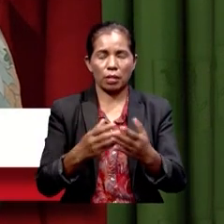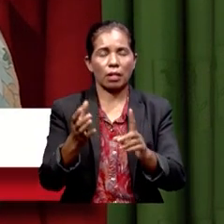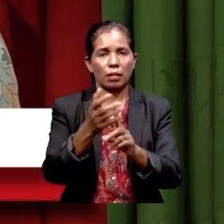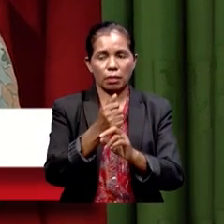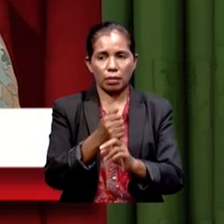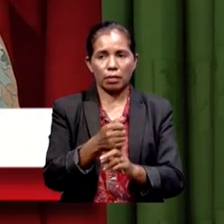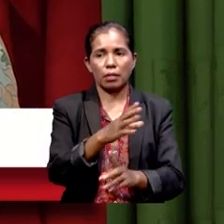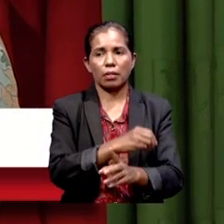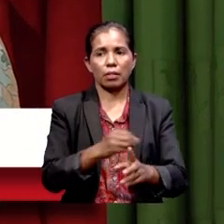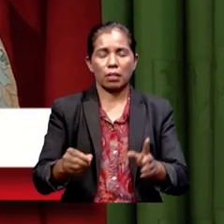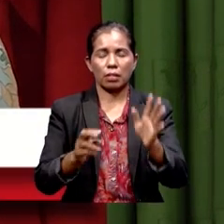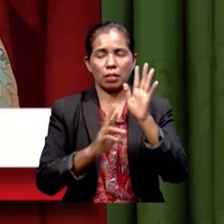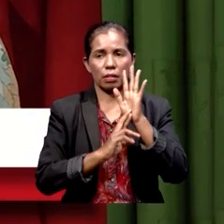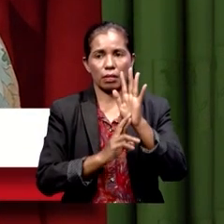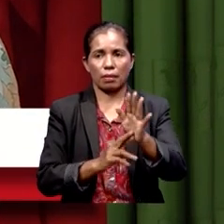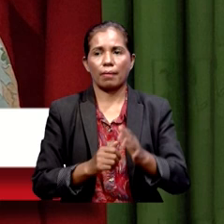meeting transparensia,